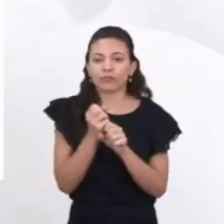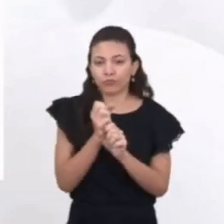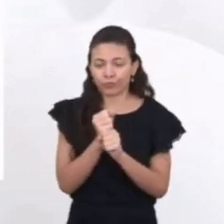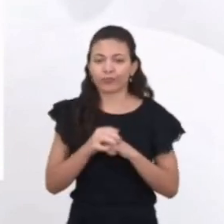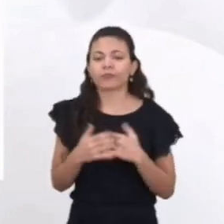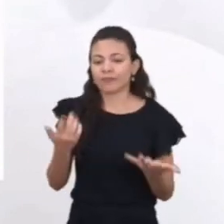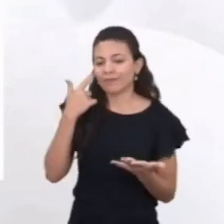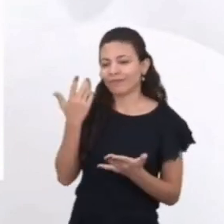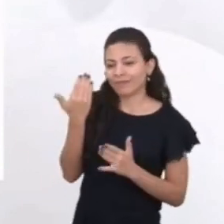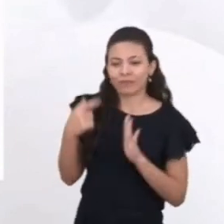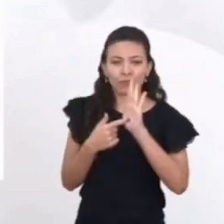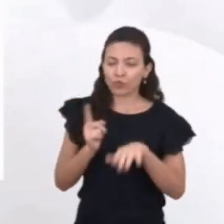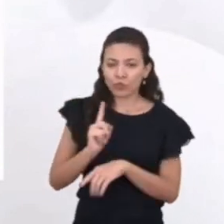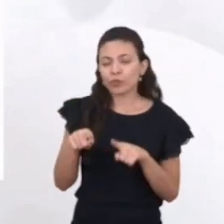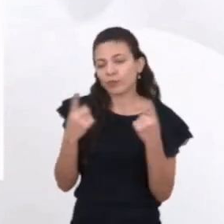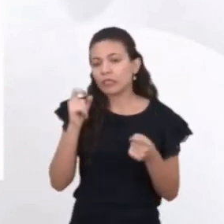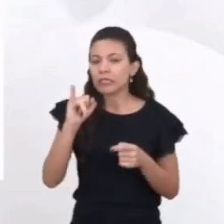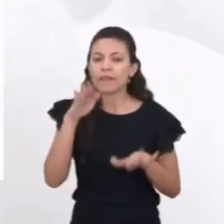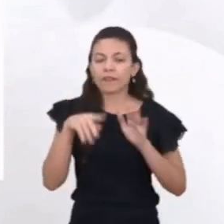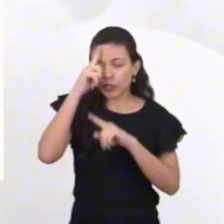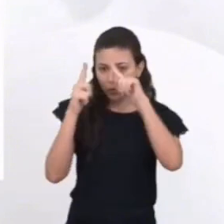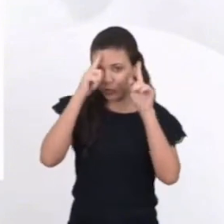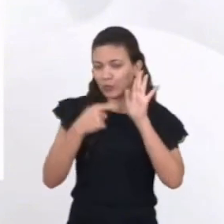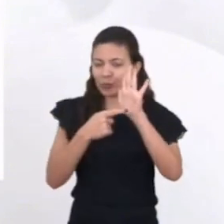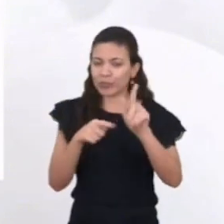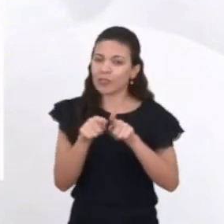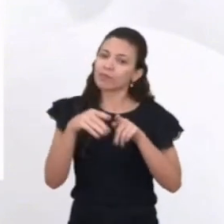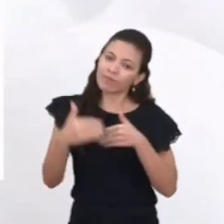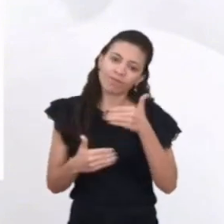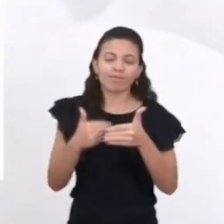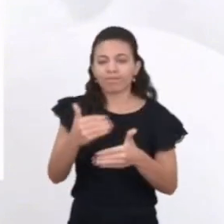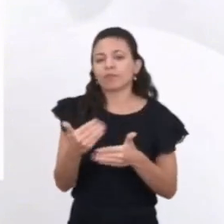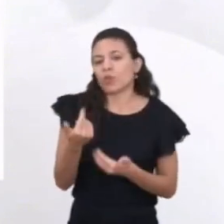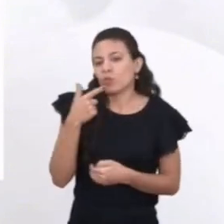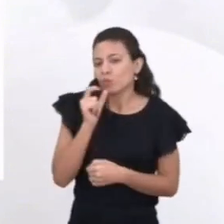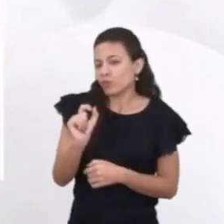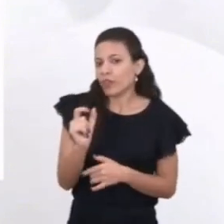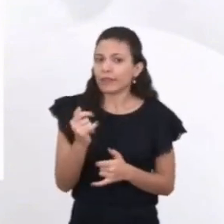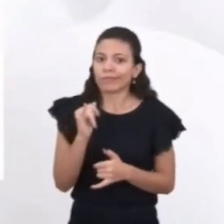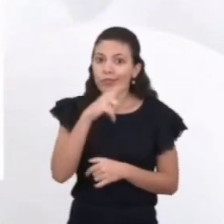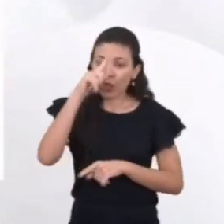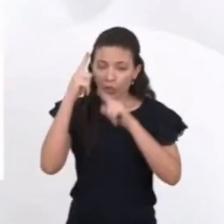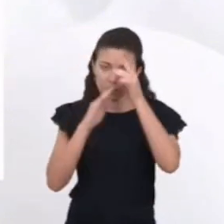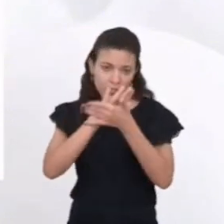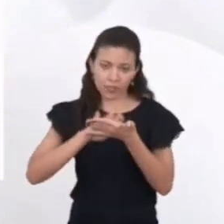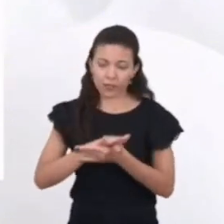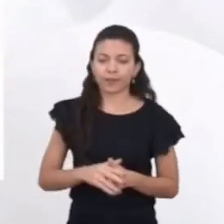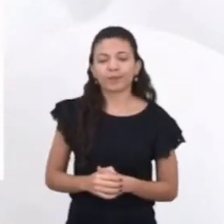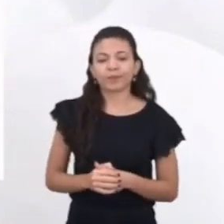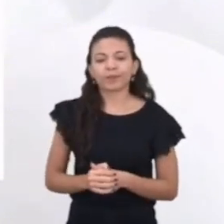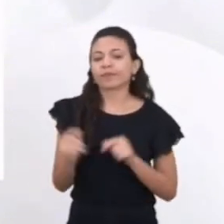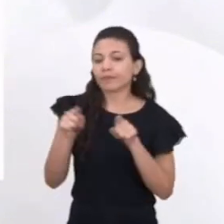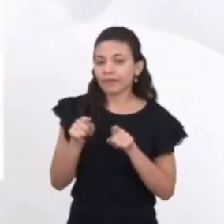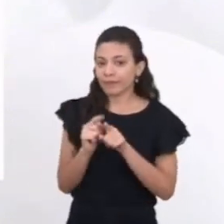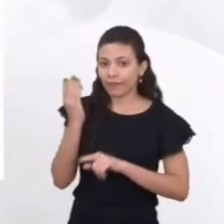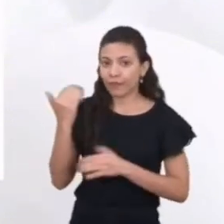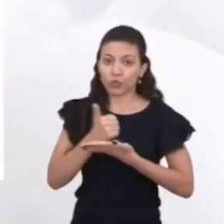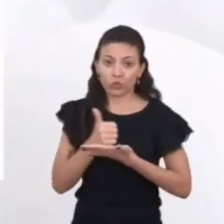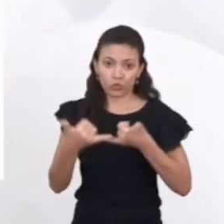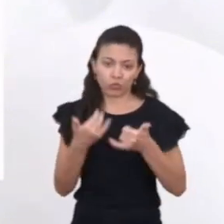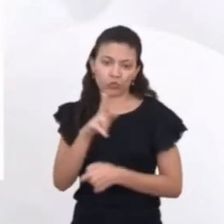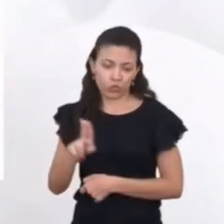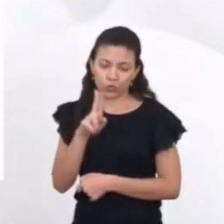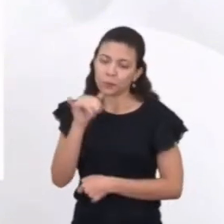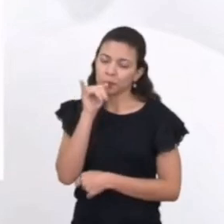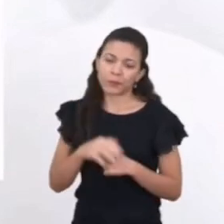eu já tinha mostrado pra vocês lá, mas como pode surgir algumas dúvidas aqui, a gente foi passo a passo pra não ter nenhuma dúvida, né, nesse processo. Na gamificação, então, um exemplo